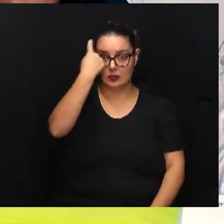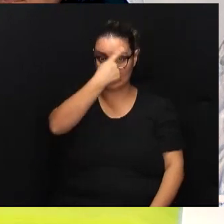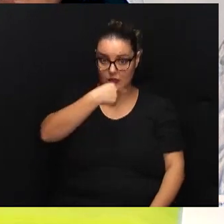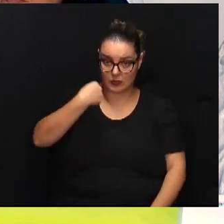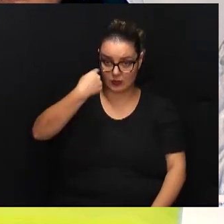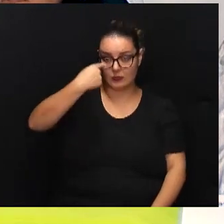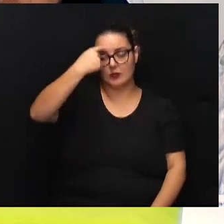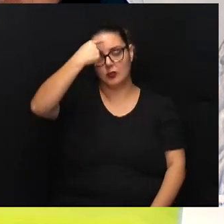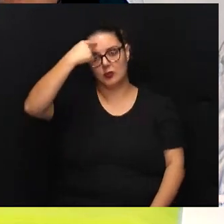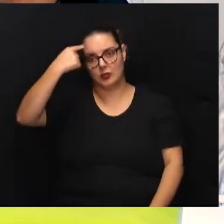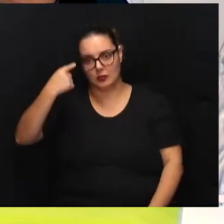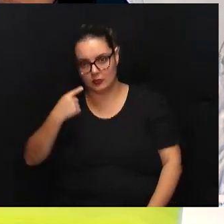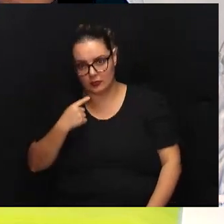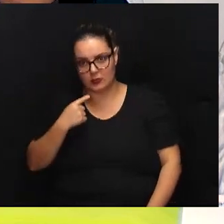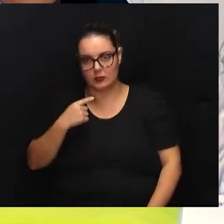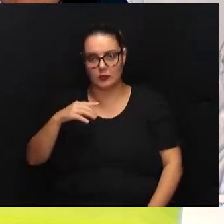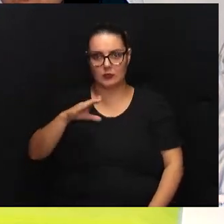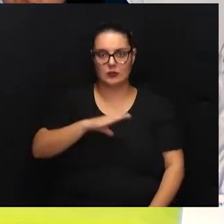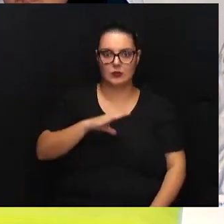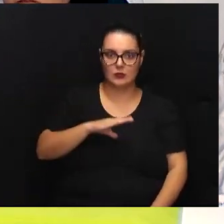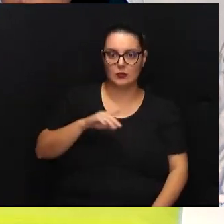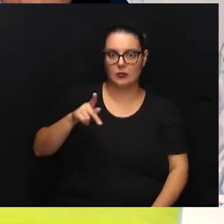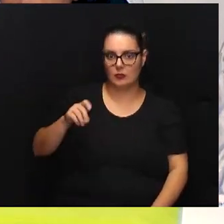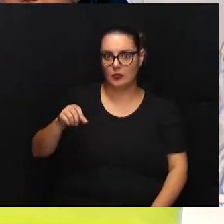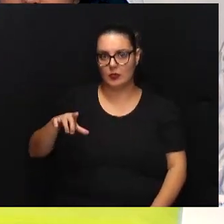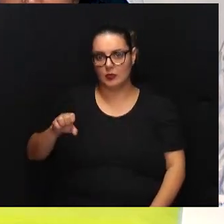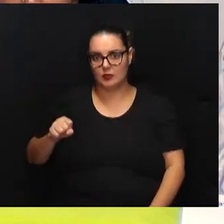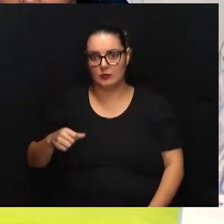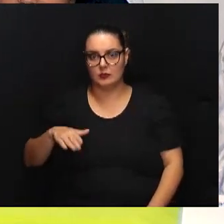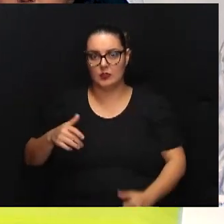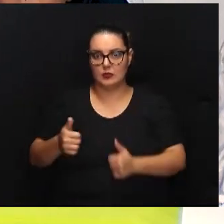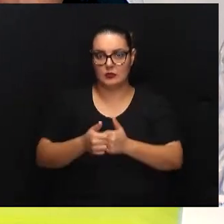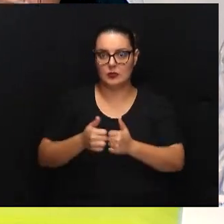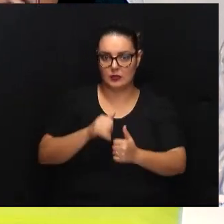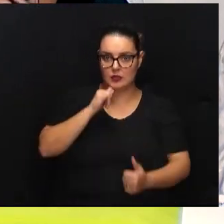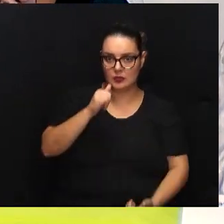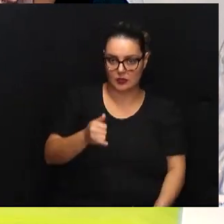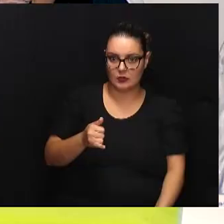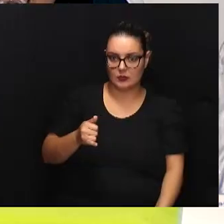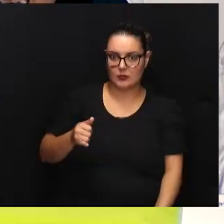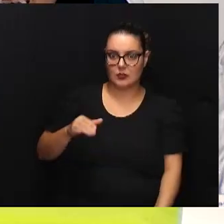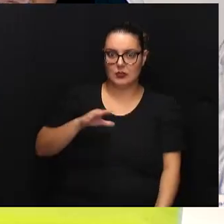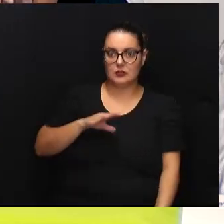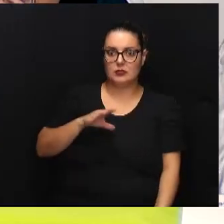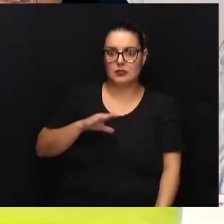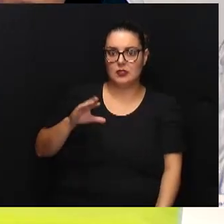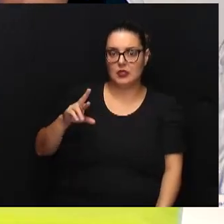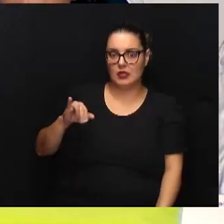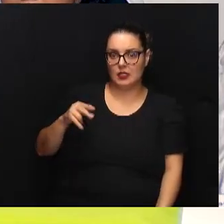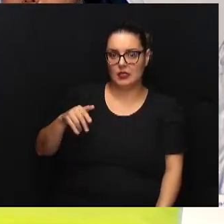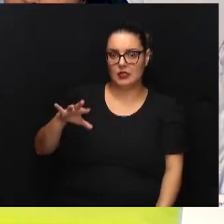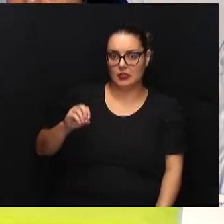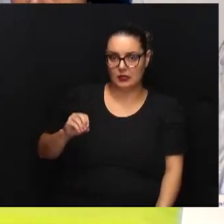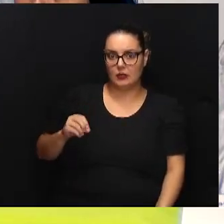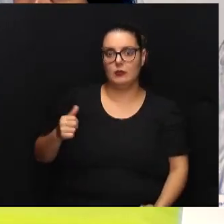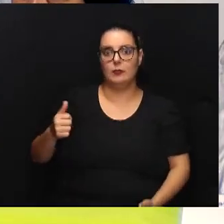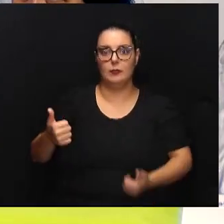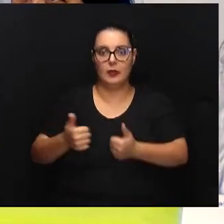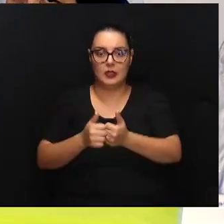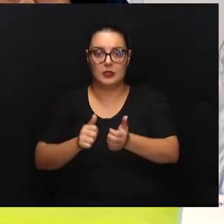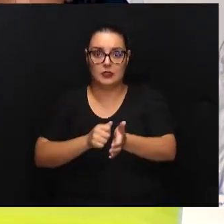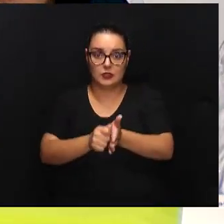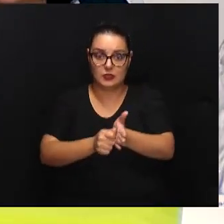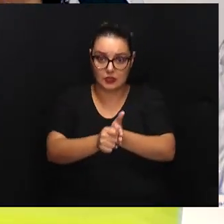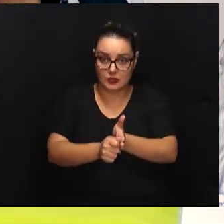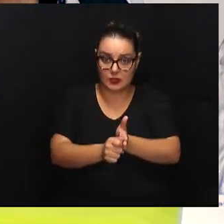polos ali, né, mais próximas. Digo isso, a cidade de Rincão, por exemplo, próximo de Araraquara. As pessoas precisam viajar até Araraquara para